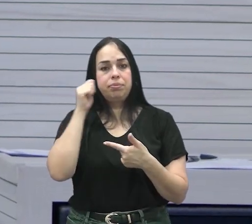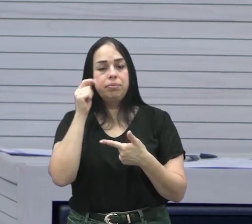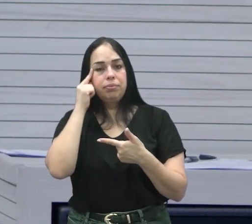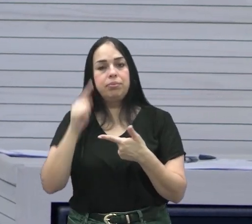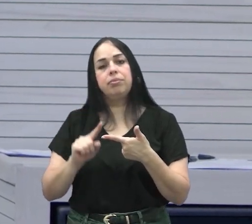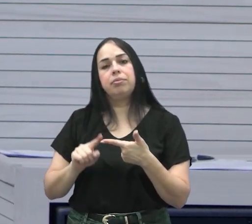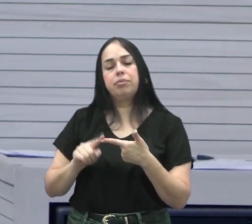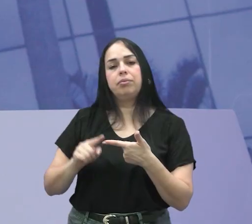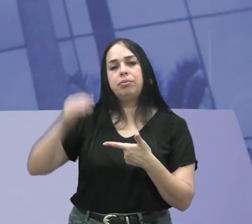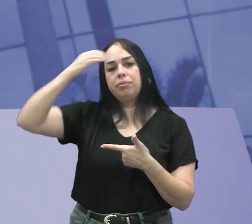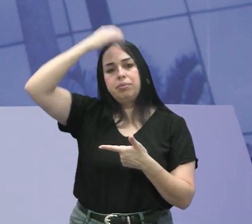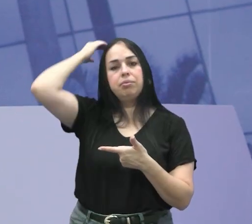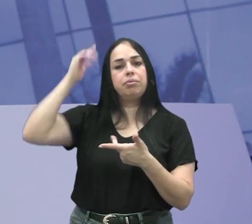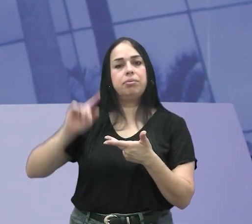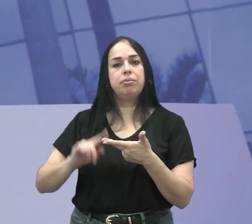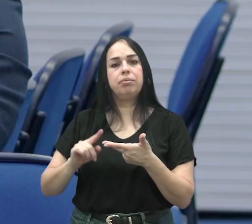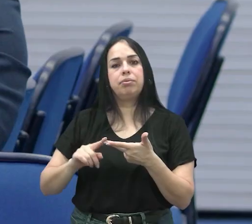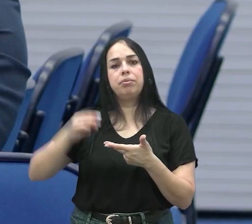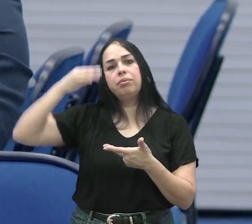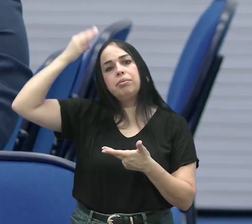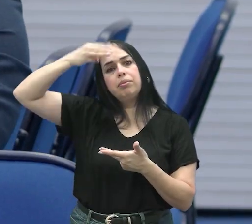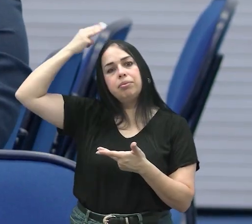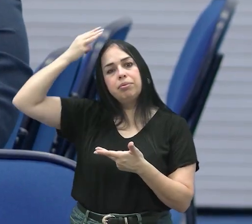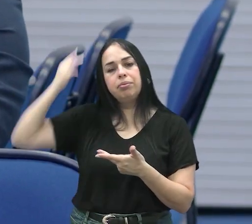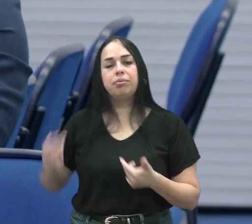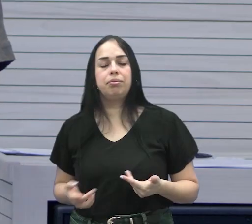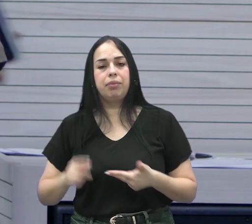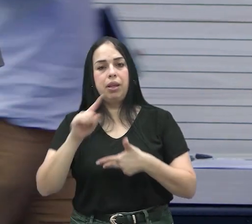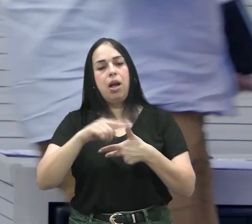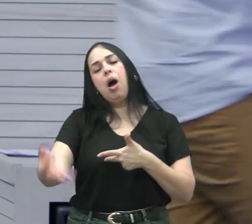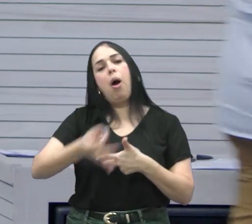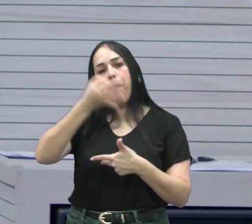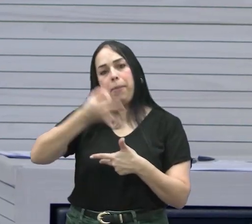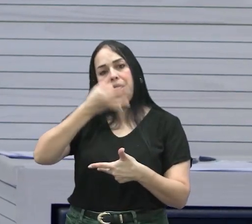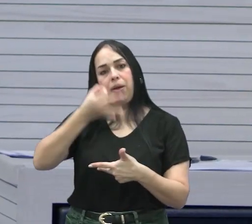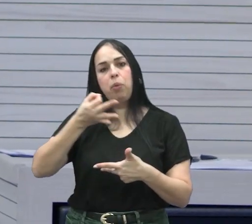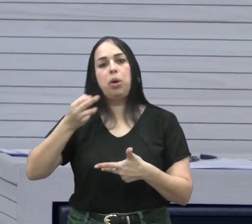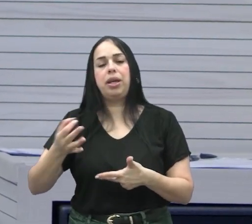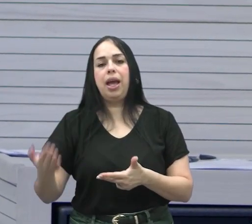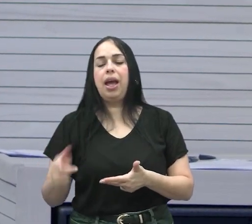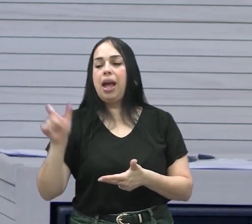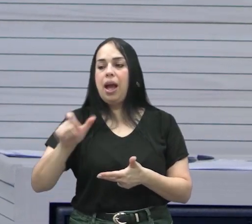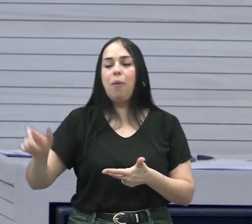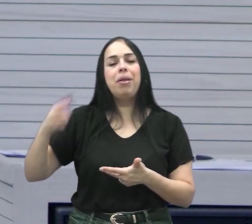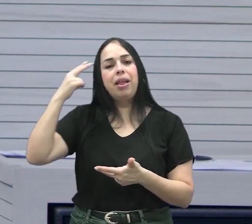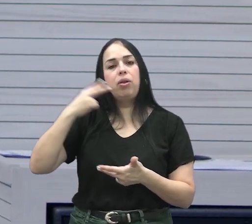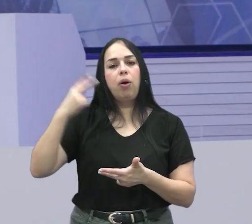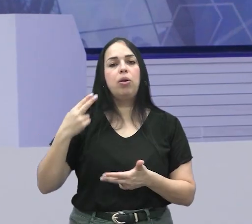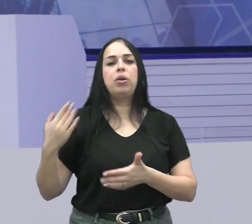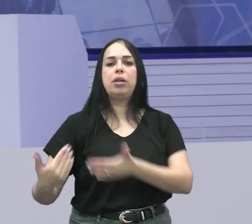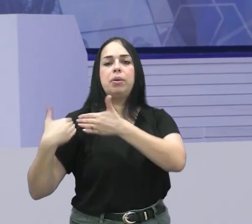vereadora Amélia Naomi e os vereadores Carlos Abranches e Milton Vieira Filho. Para a vereadora Amélia Naomi, é papel dos